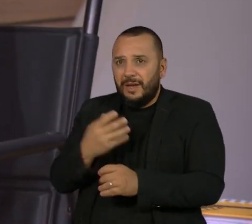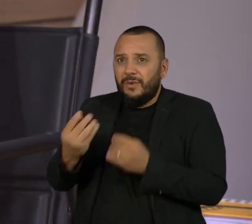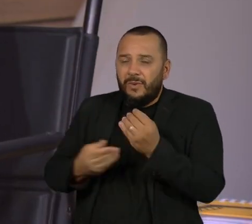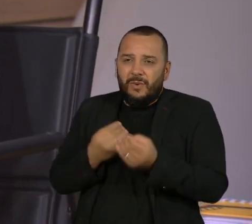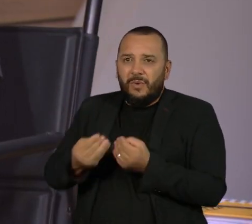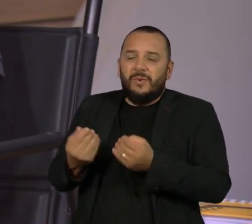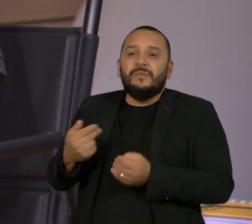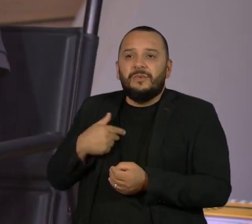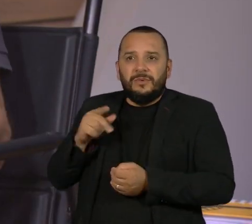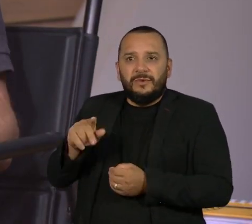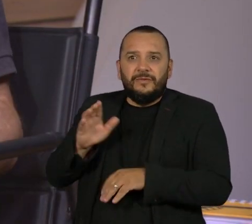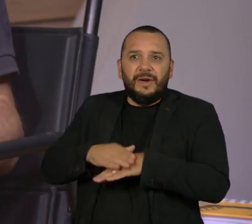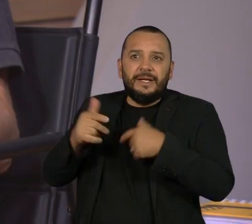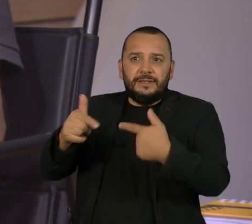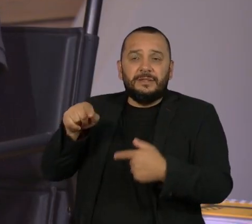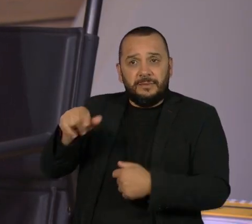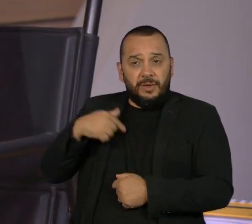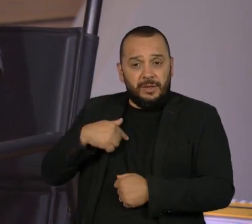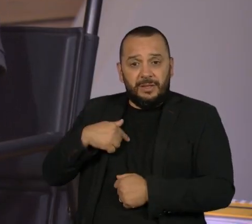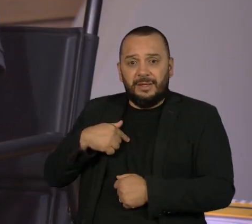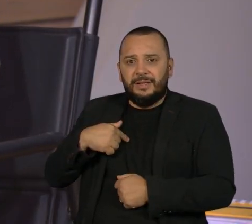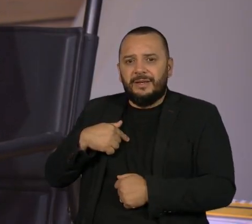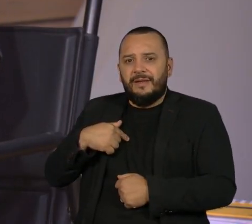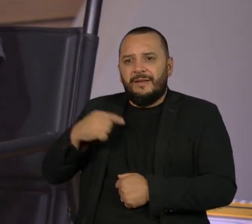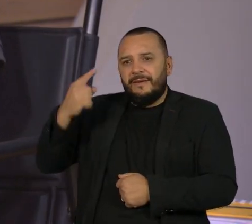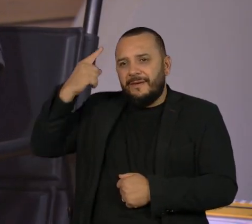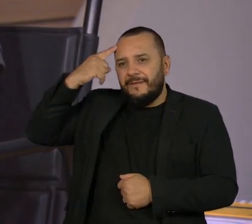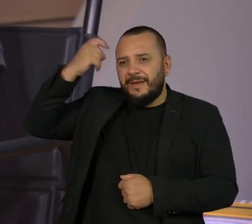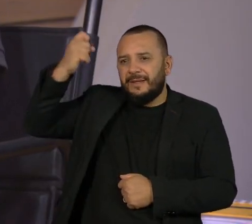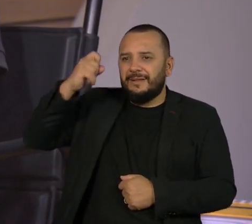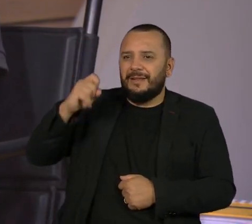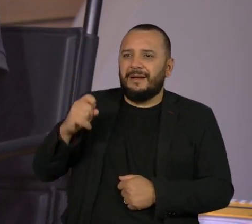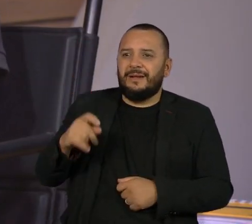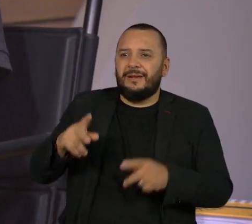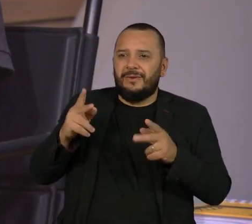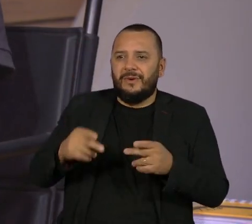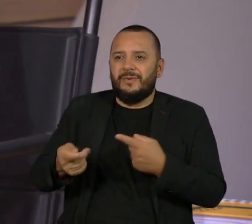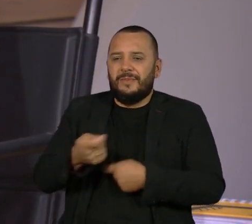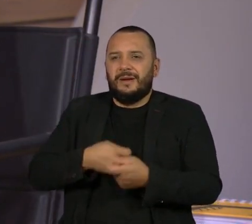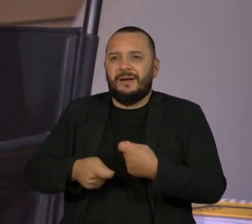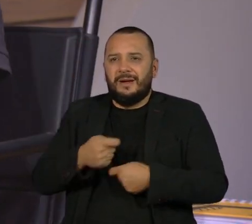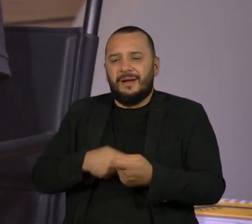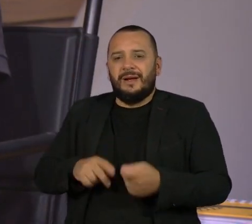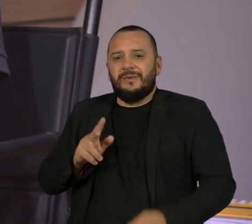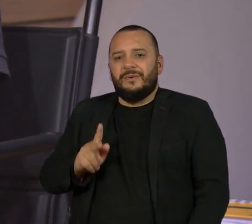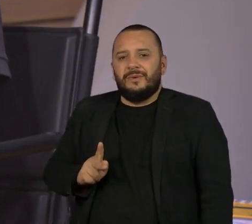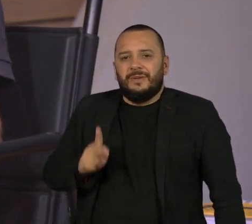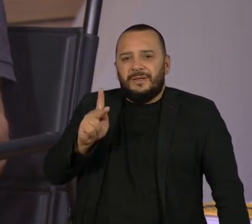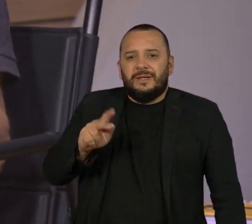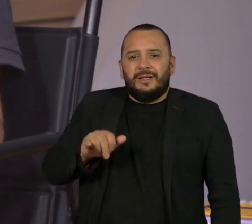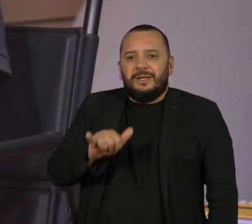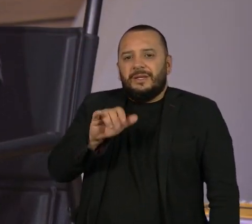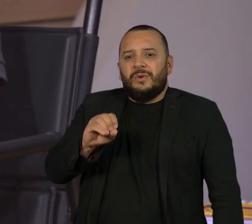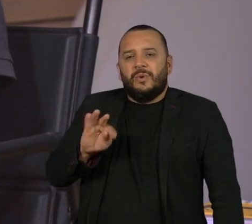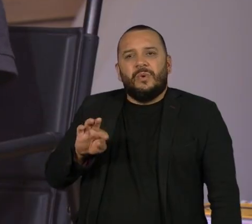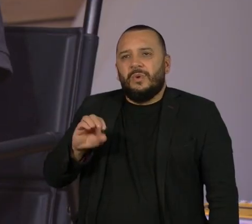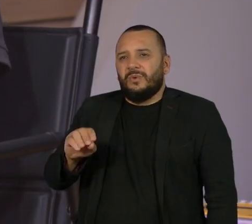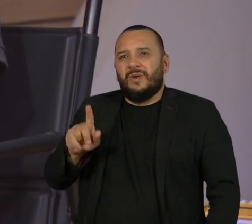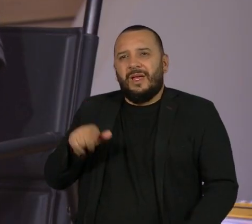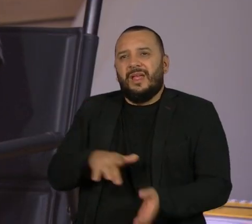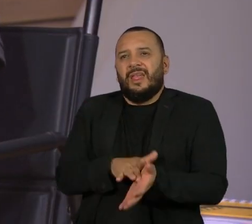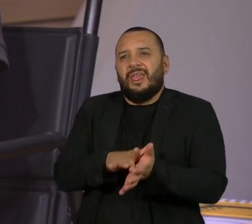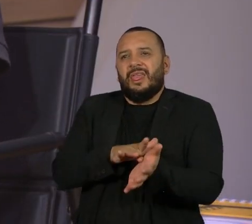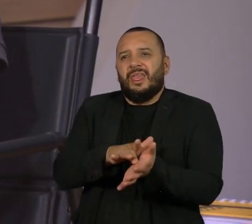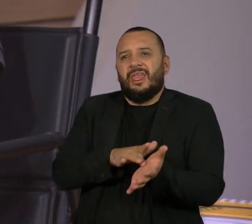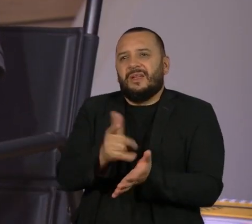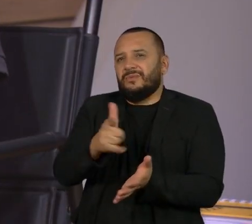métrica, como é que faz isso, para que você não crie o que era o mercado de Quioto, que era uma fantasia. Então, hoje, você é capaz